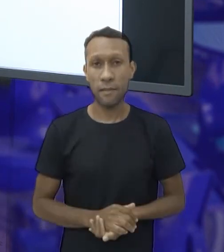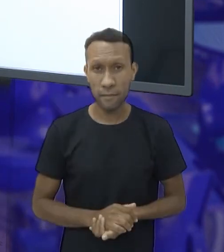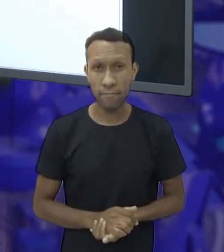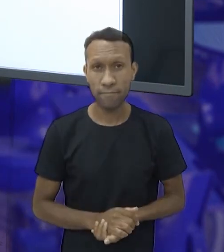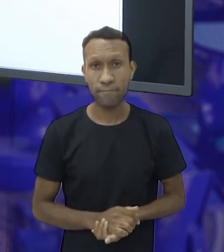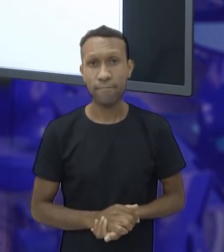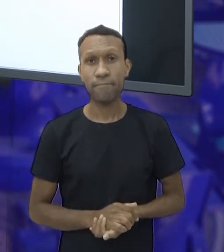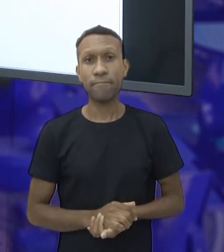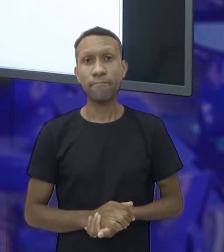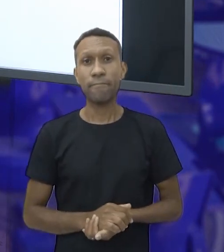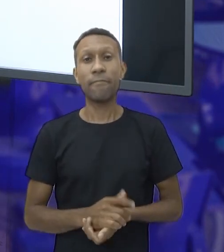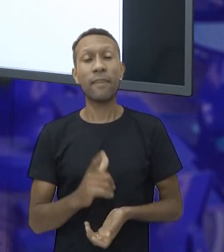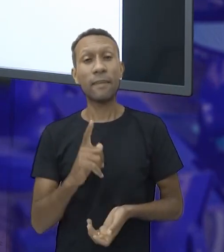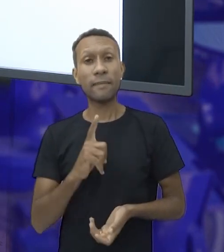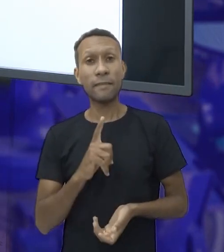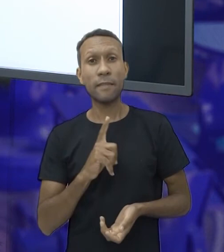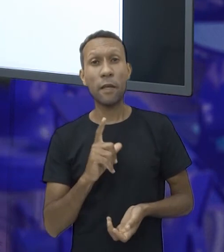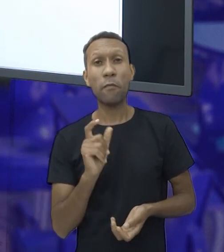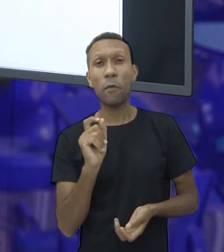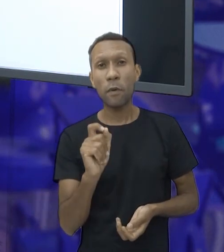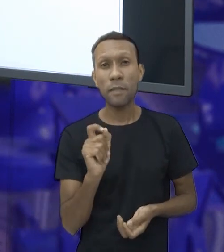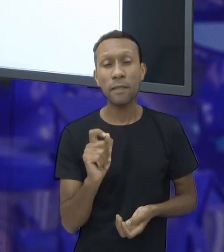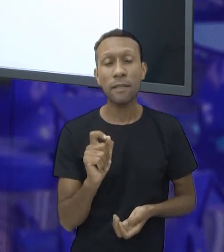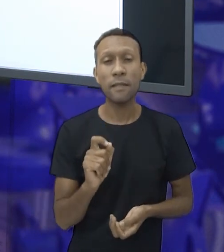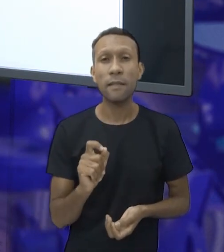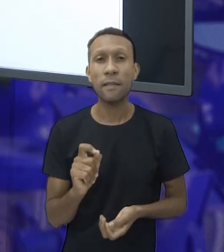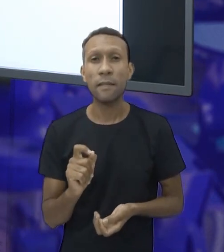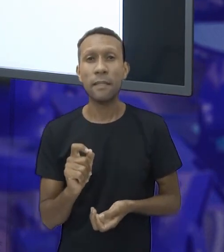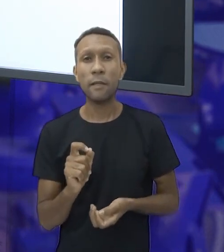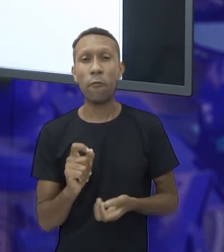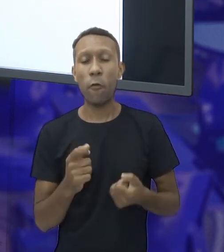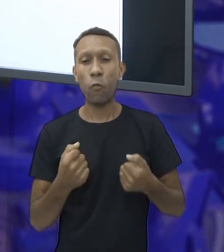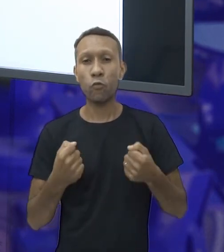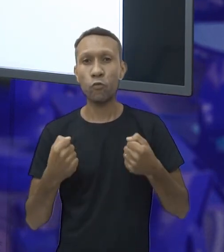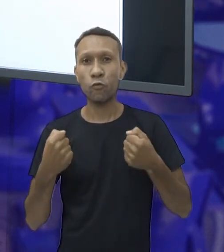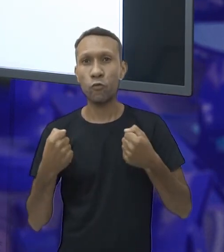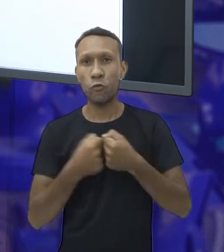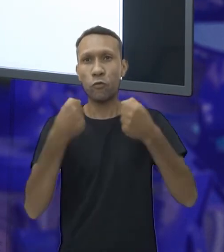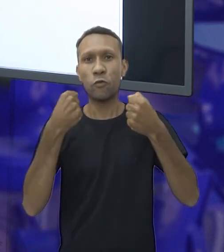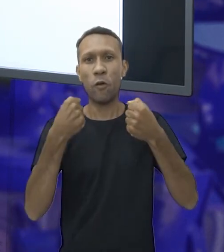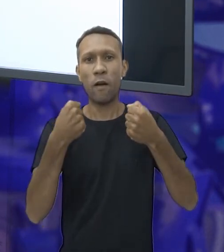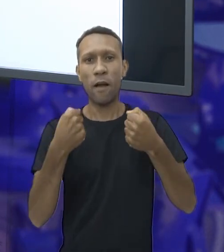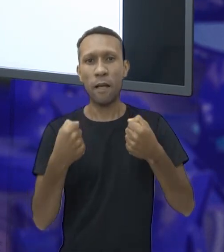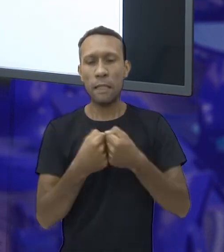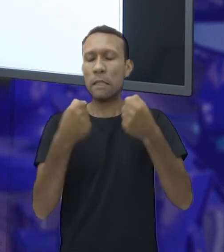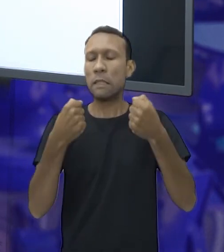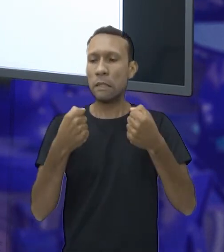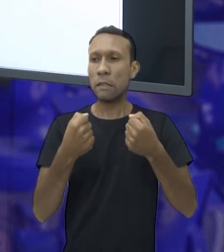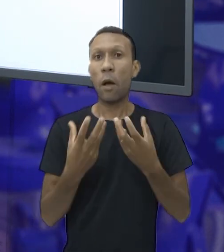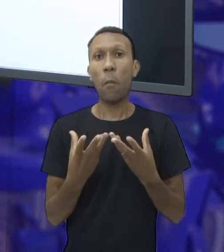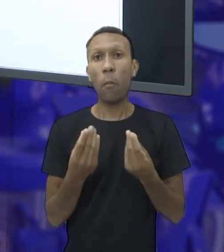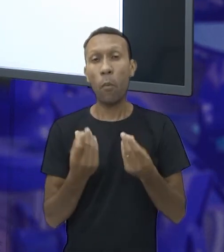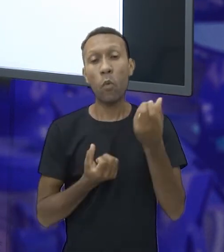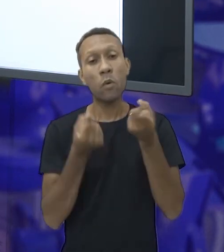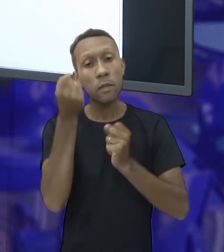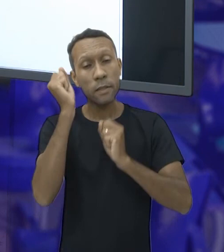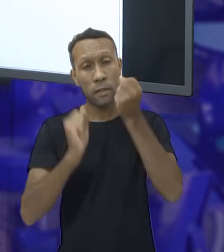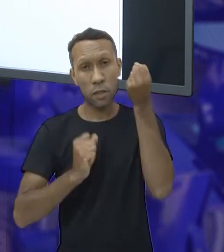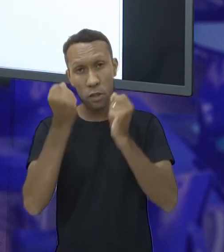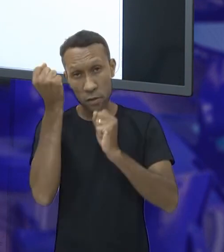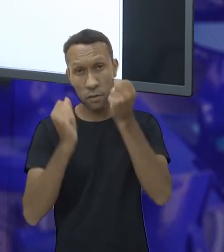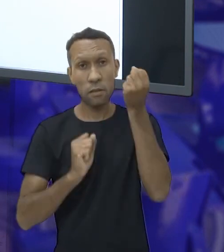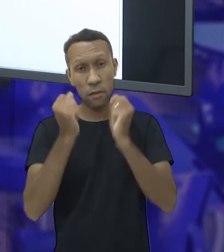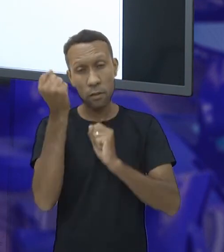Brasil, então nós tivemos uma espécie de choque de realidades. Então muitas indústrias, principalmente no